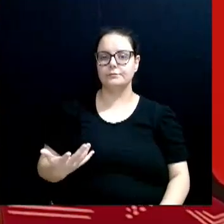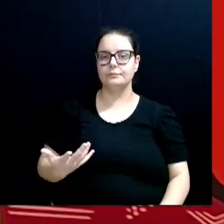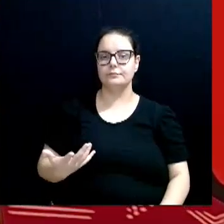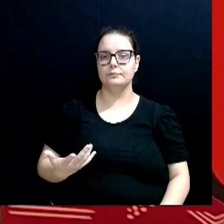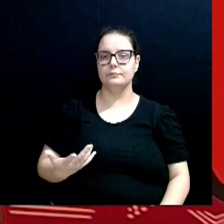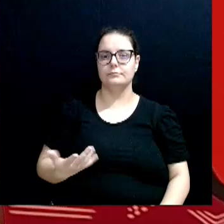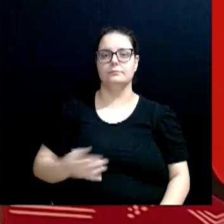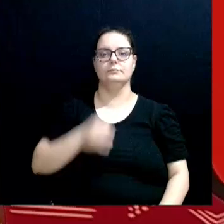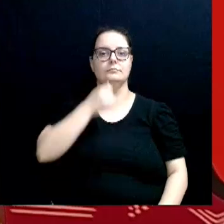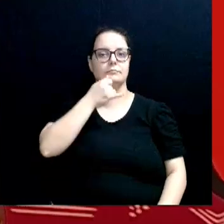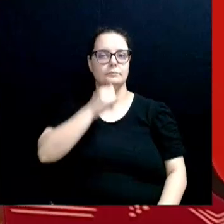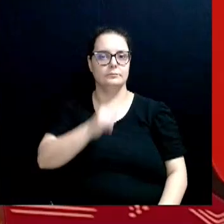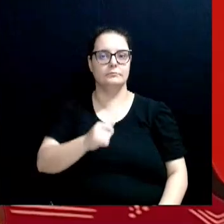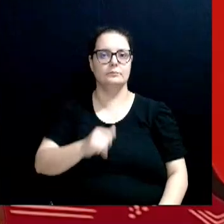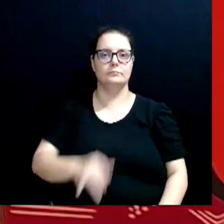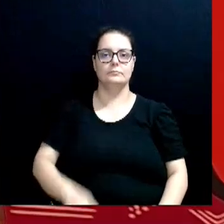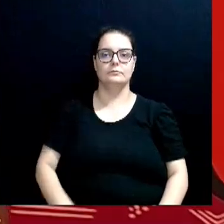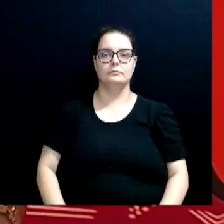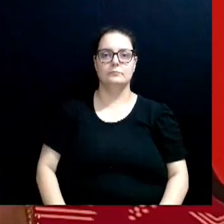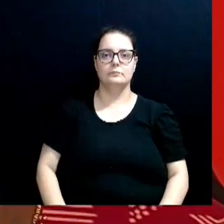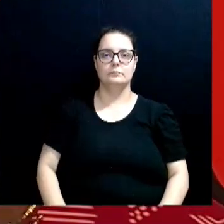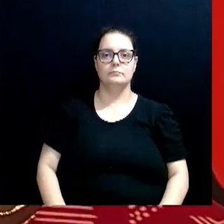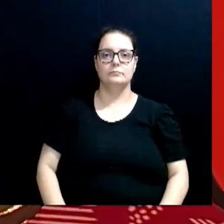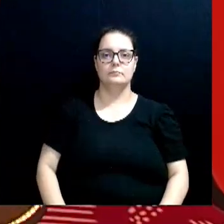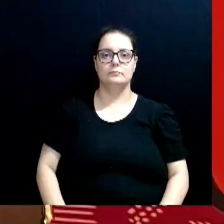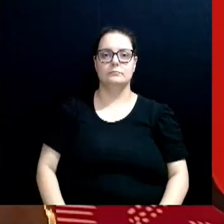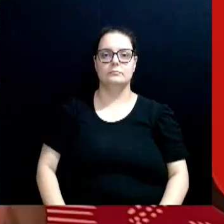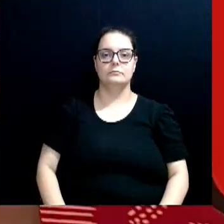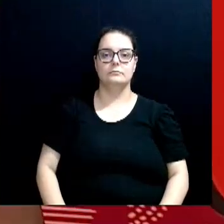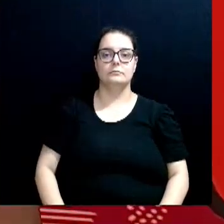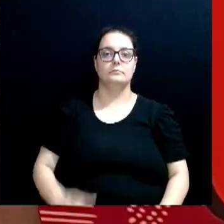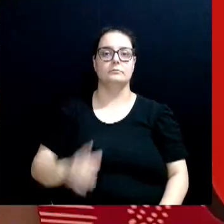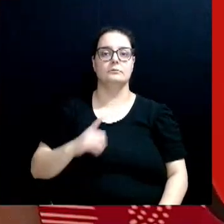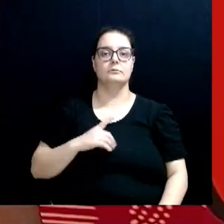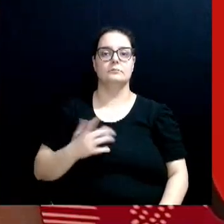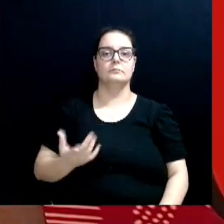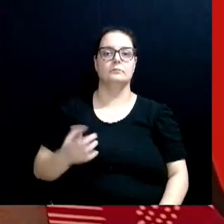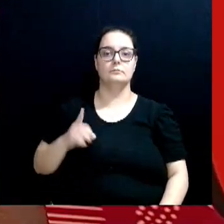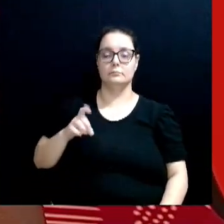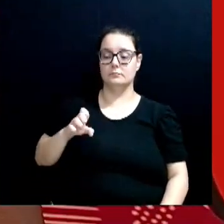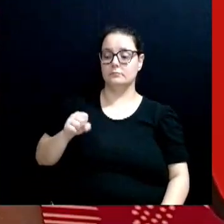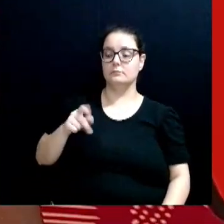energia, tenha esse desprendimento,